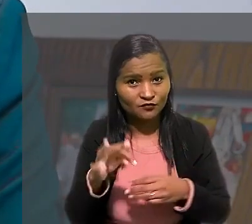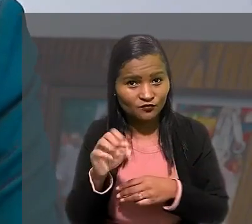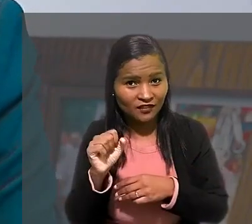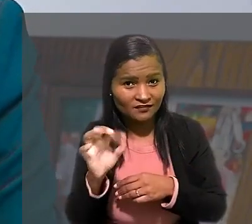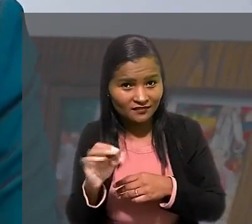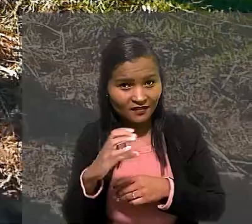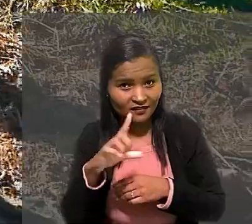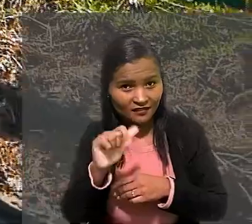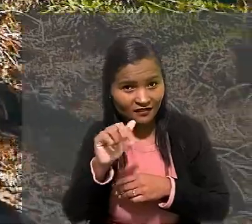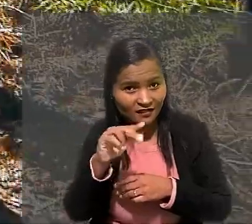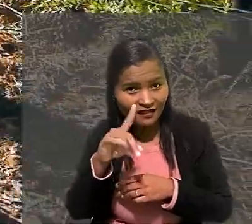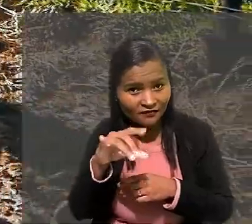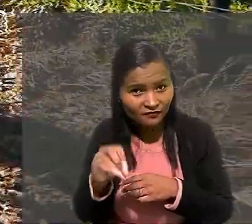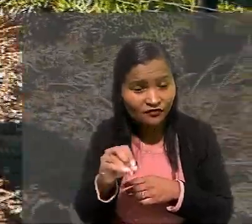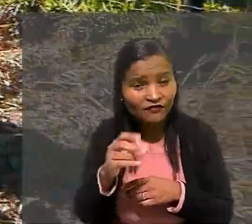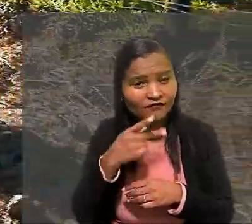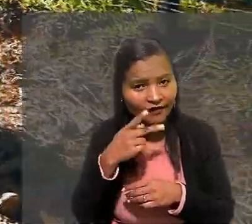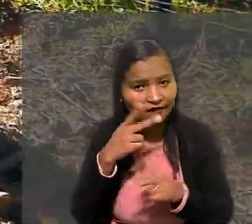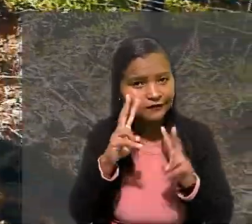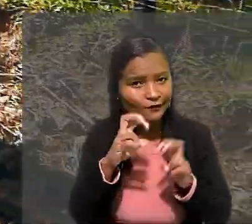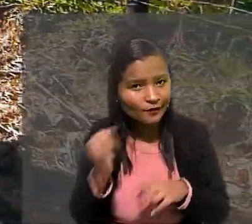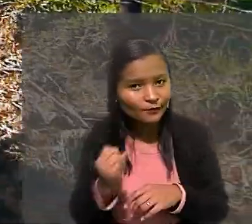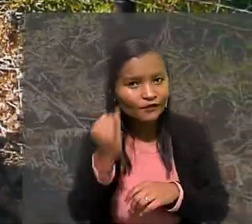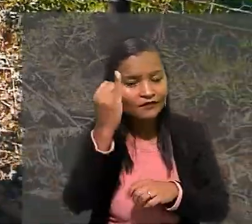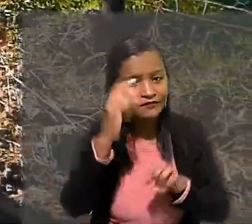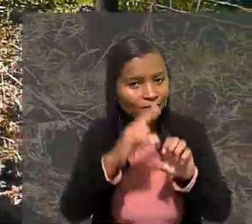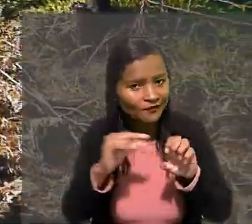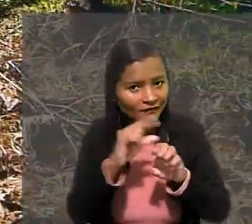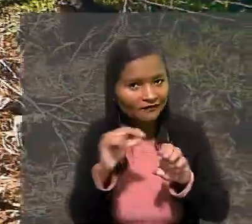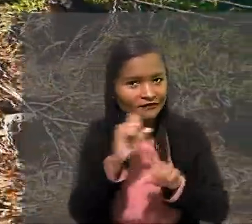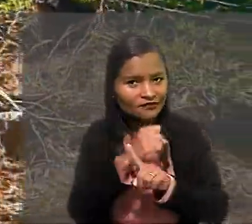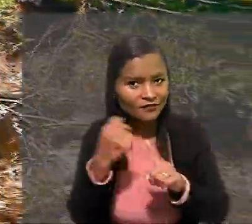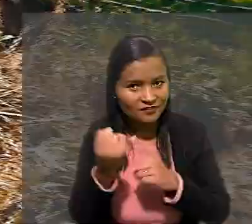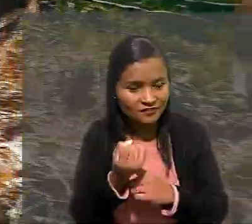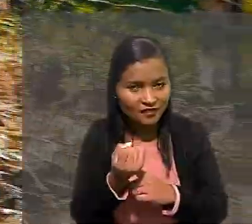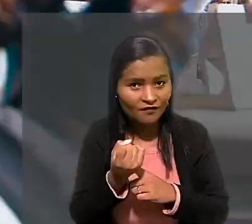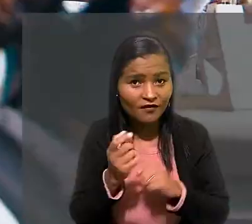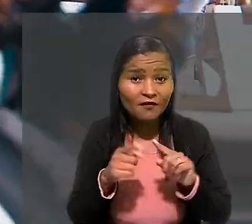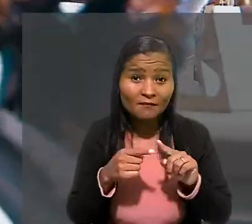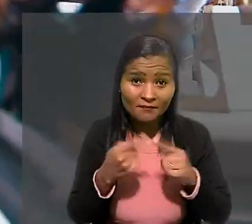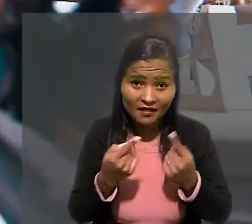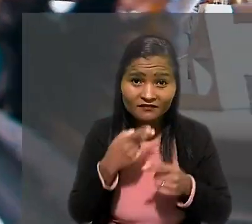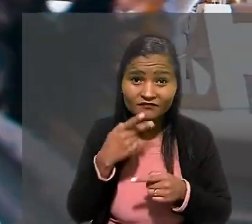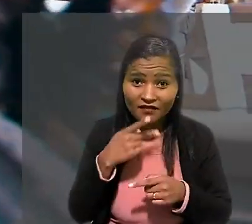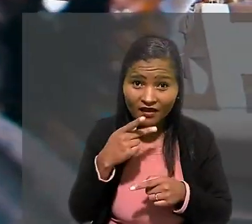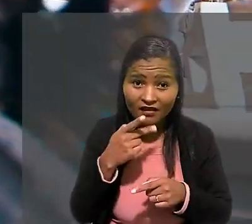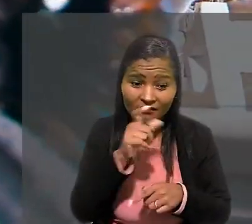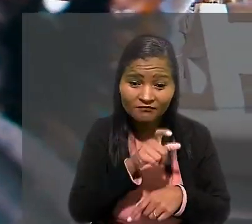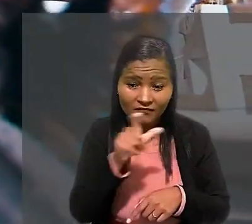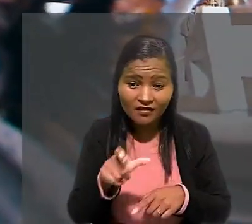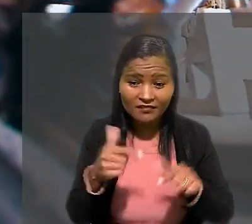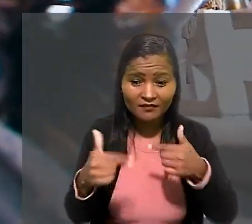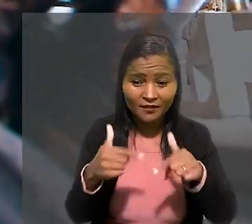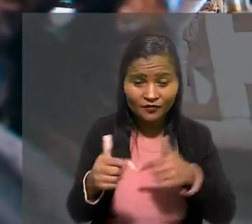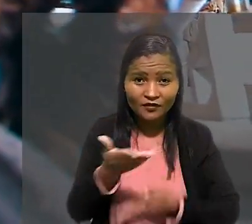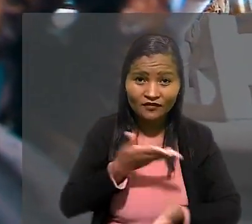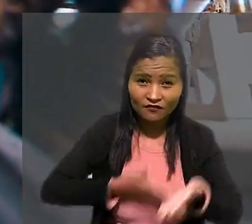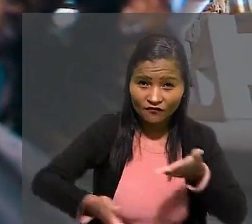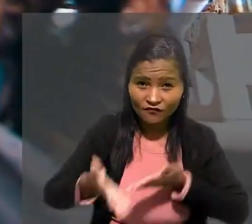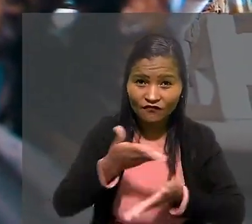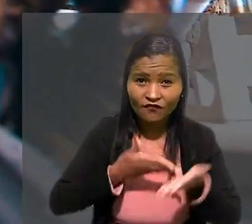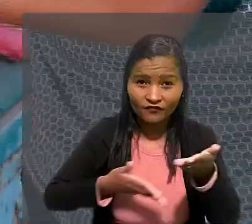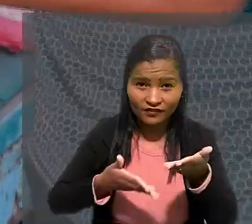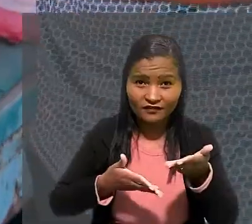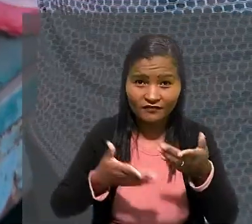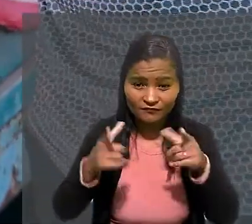Brandão, destaca a relevância do empreendedorismo social, mas reforça que os trabalhadores envolvidos na cadeia